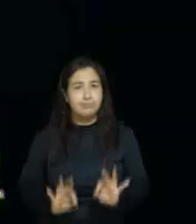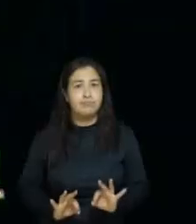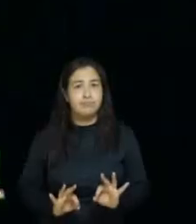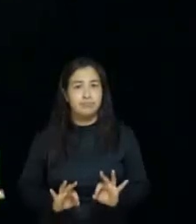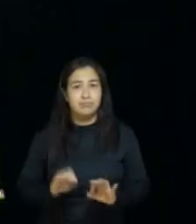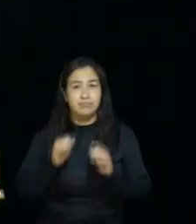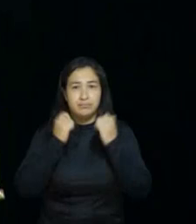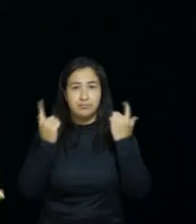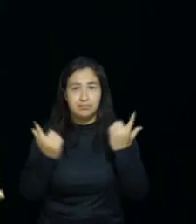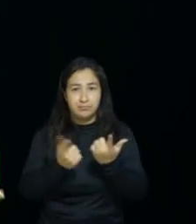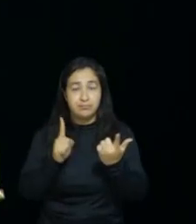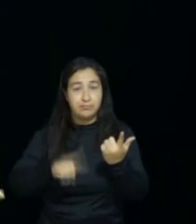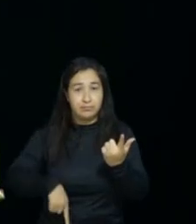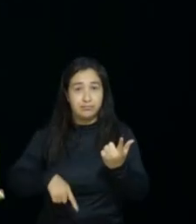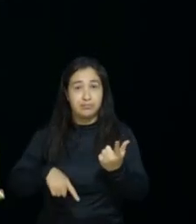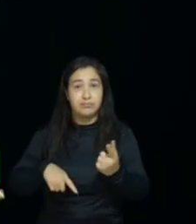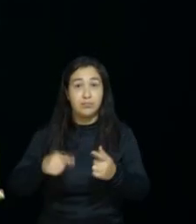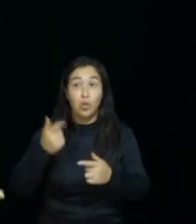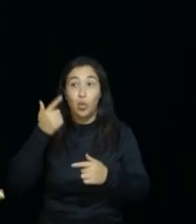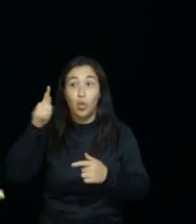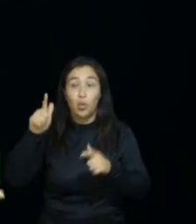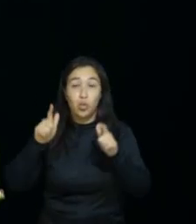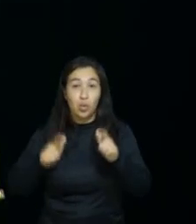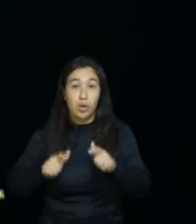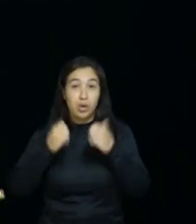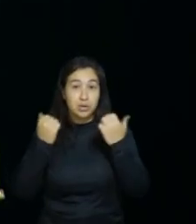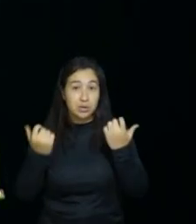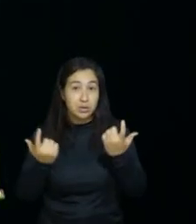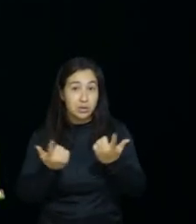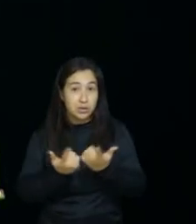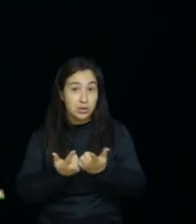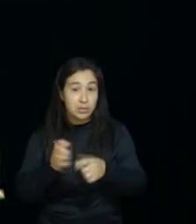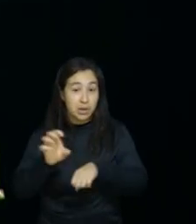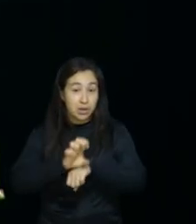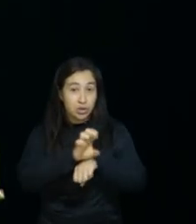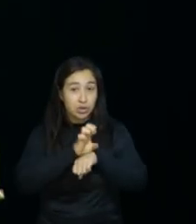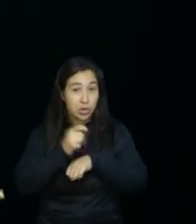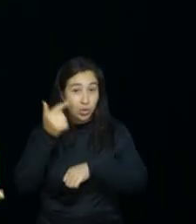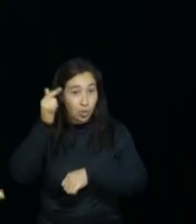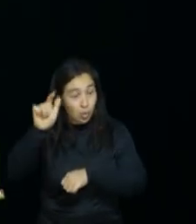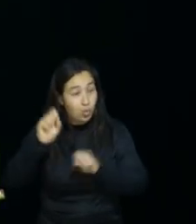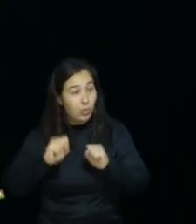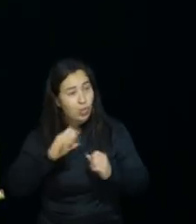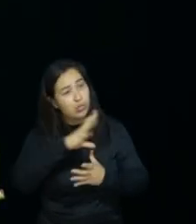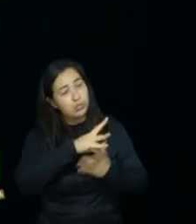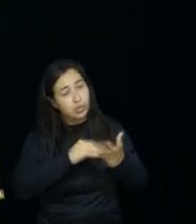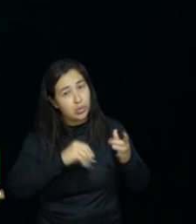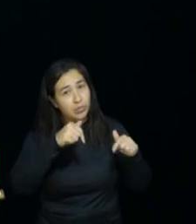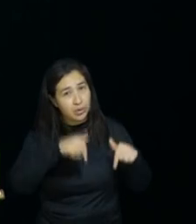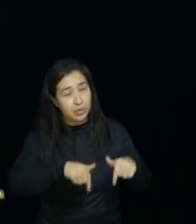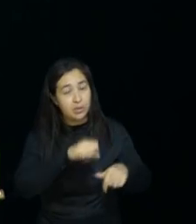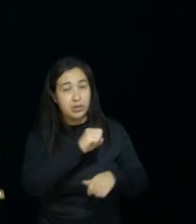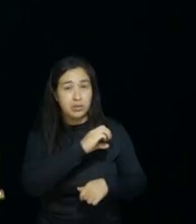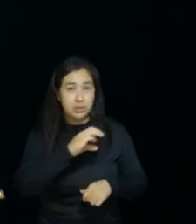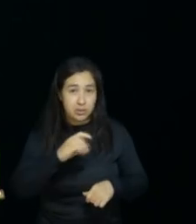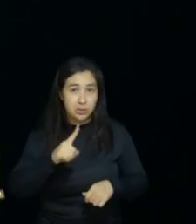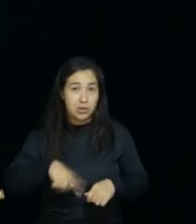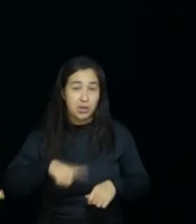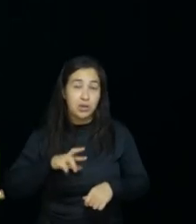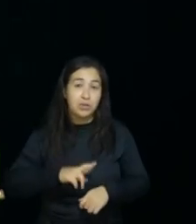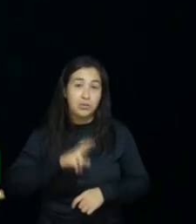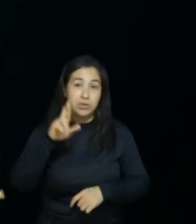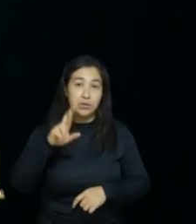ALESC será exemplo para outras Assembleias Legislativas e para outros poderes, do qual a gente precisa ter a responsabilidade